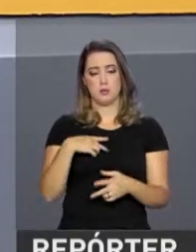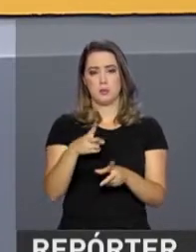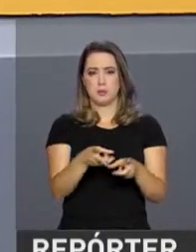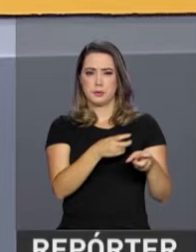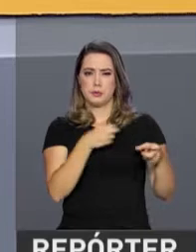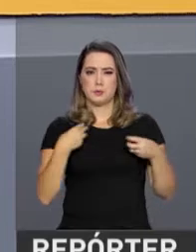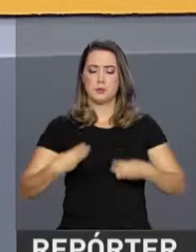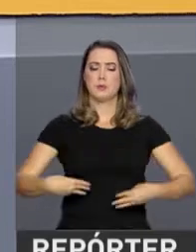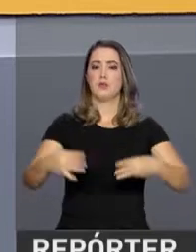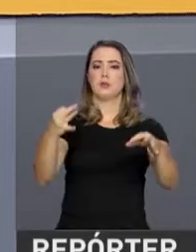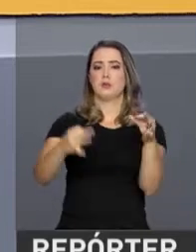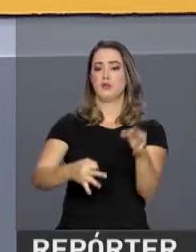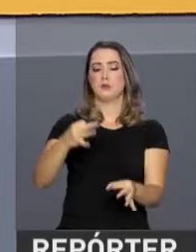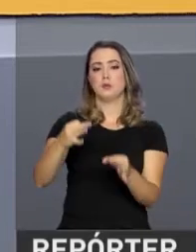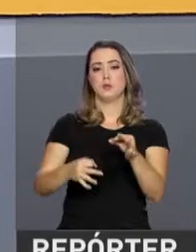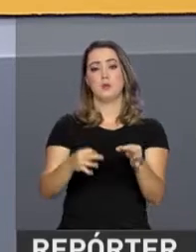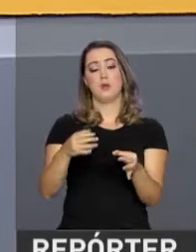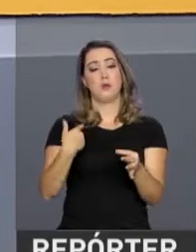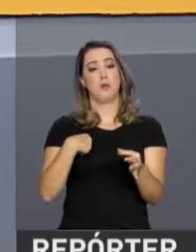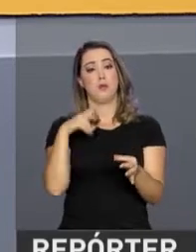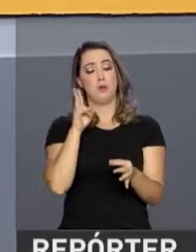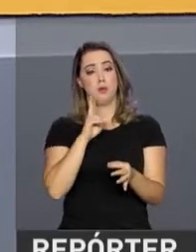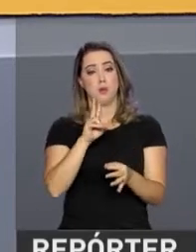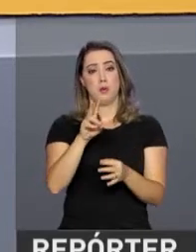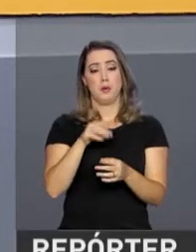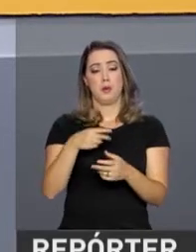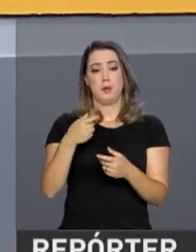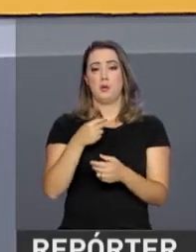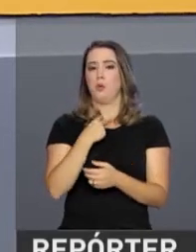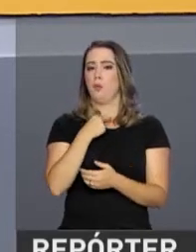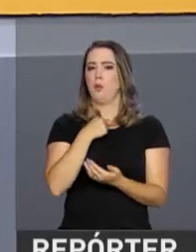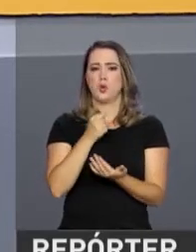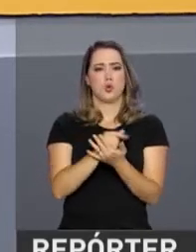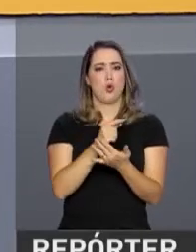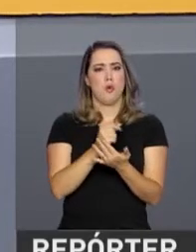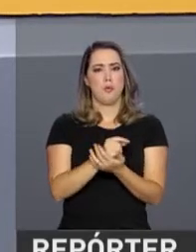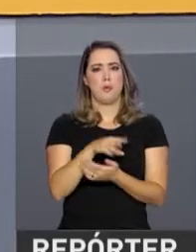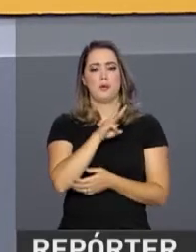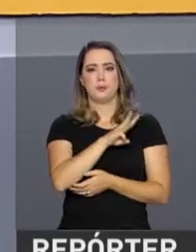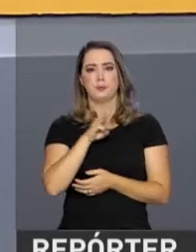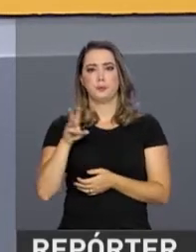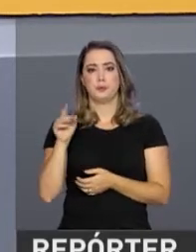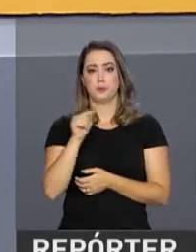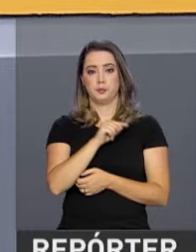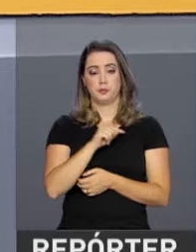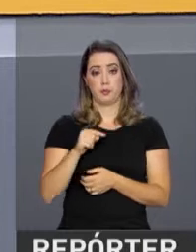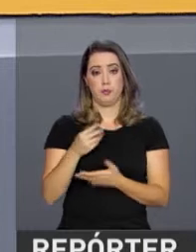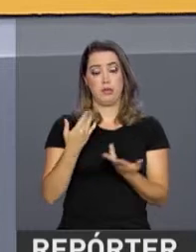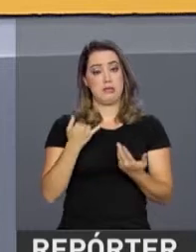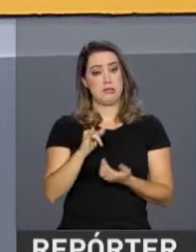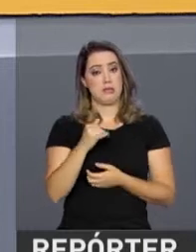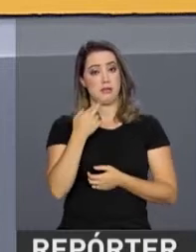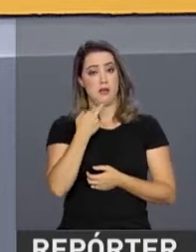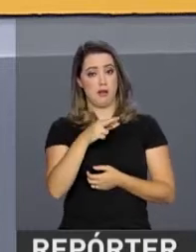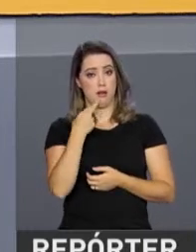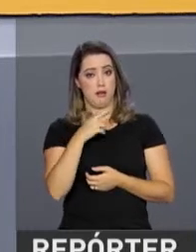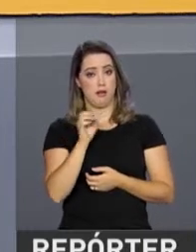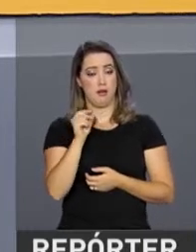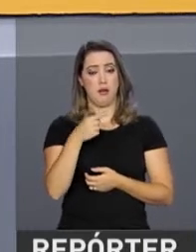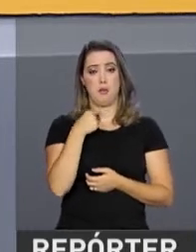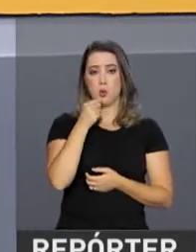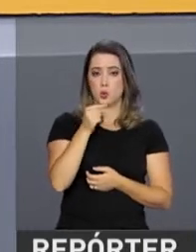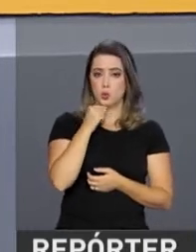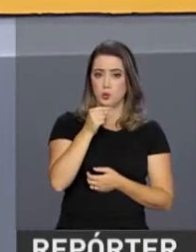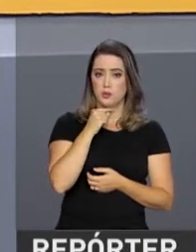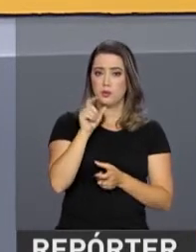da justiça e pela anvisa como impróprios para o consumo está disponível na internet para denunciar ou tirar dúvidas os consumidores